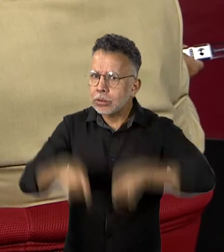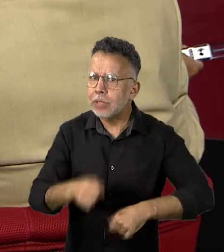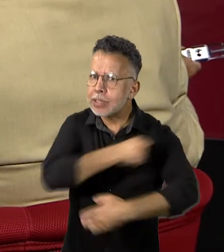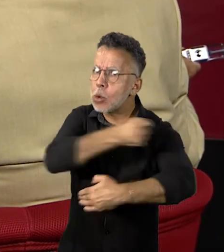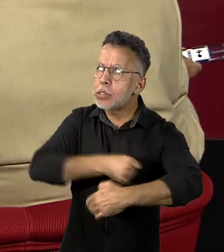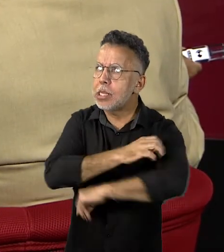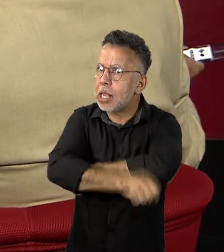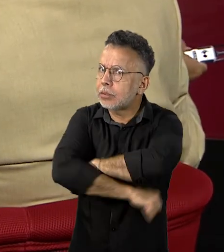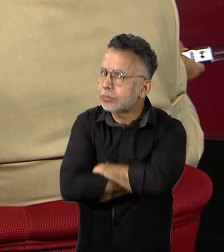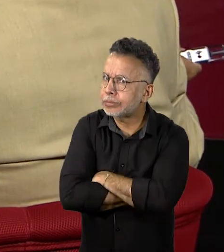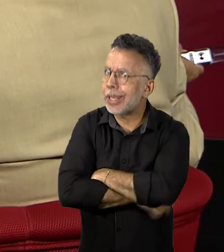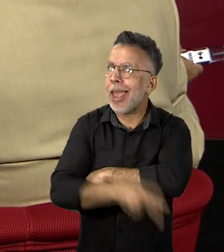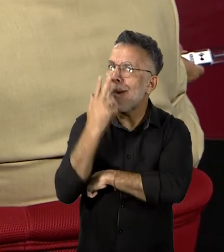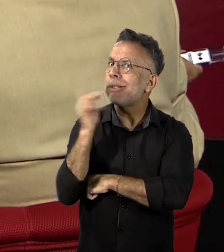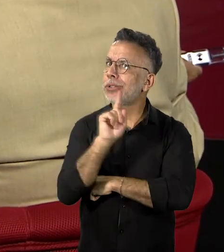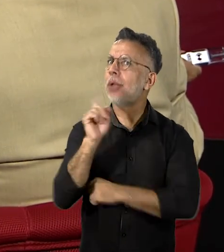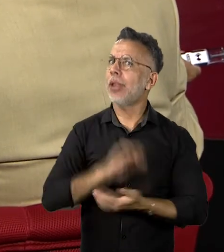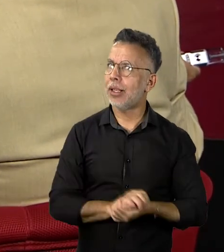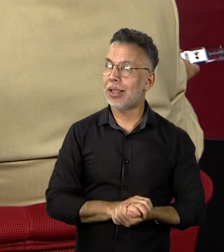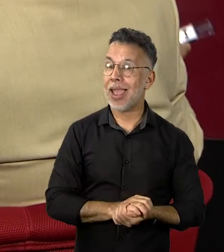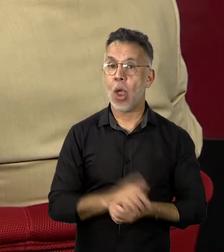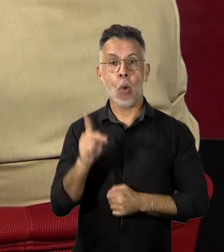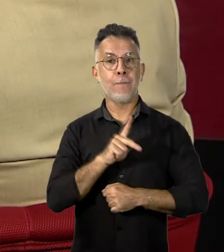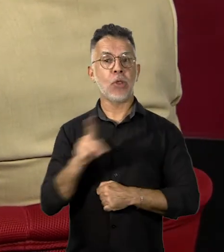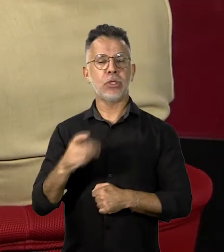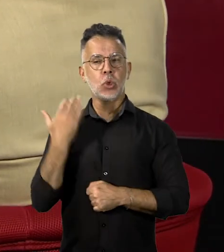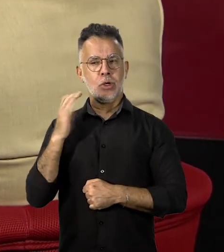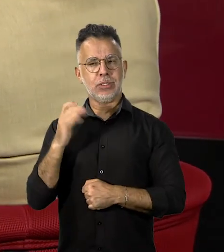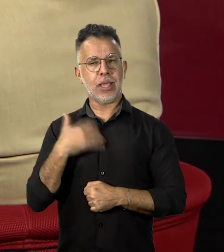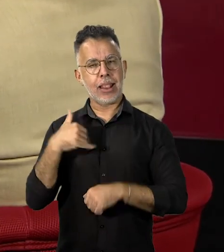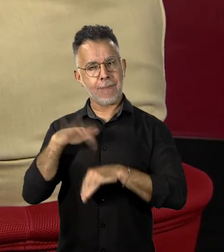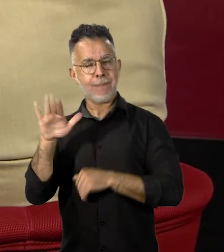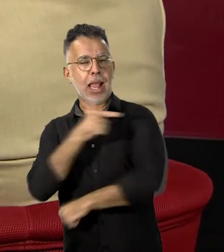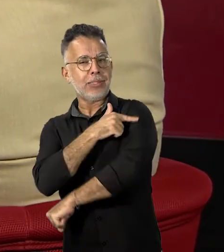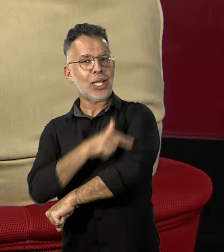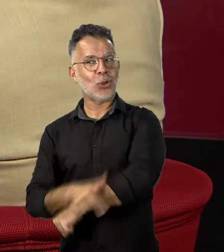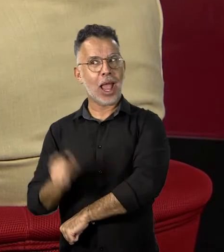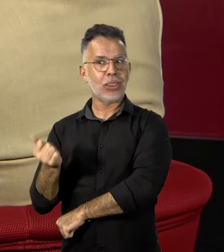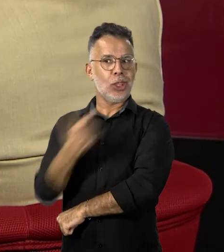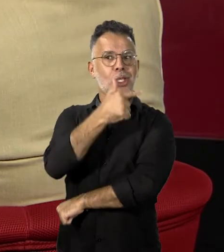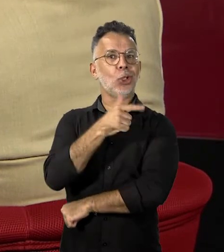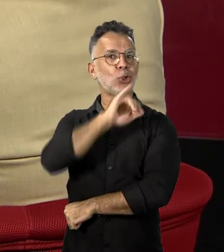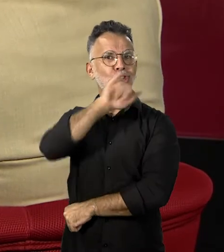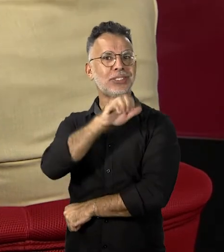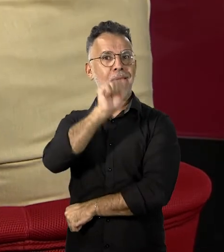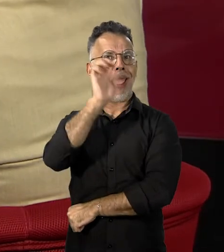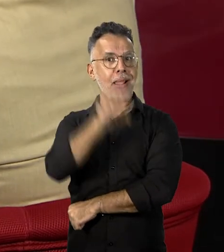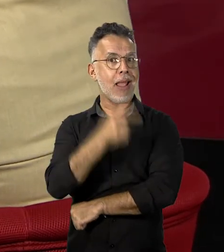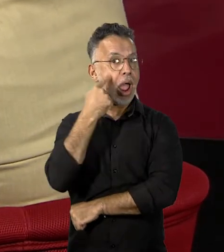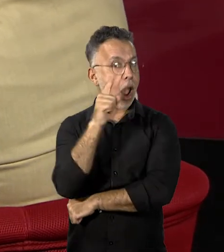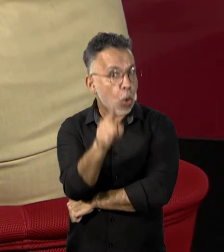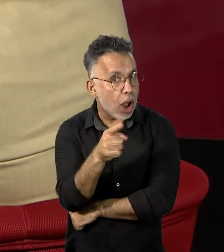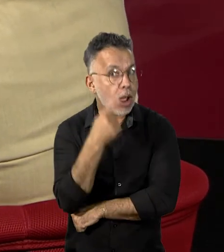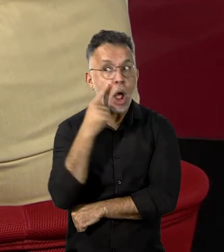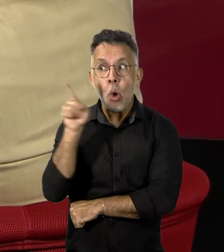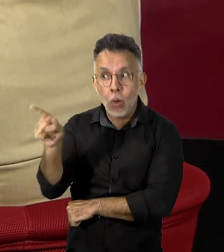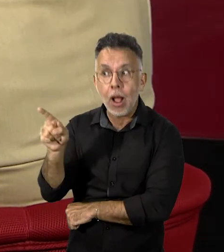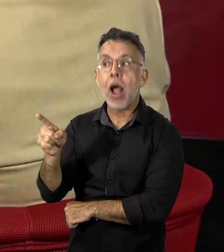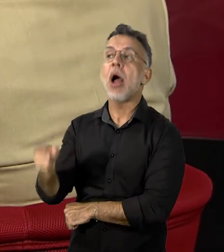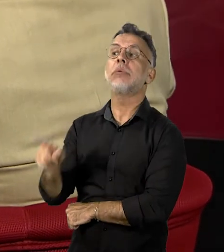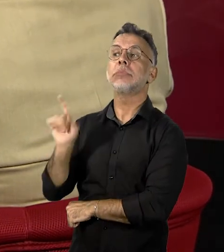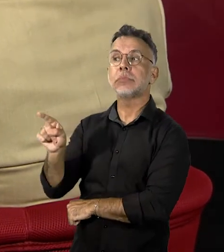nessa cozinha? Eu acho que não, né? O professor Cristiano é muito mais educado que o Jacquin. E aposto que se você,